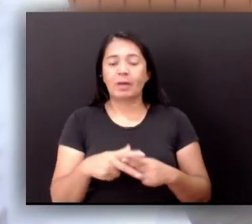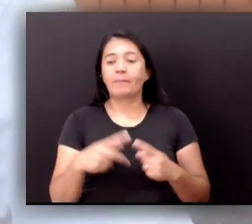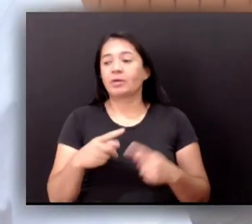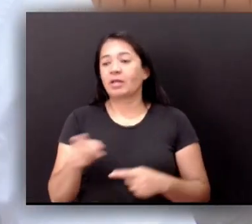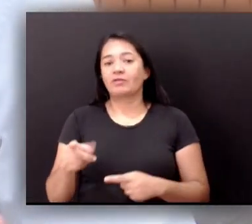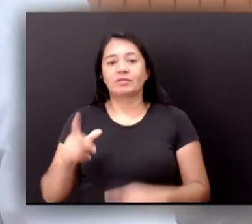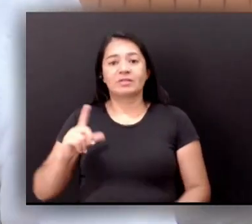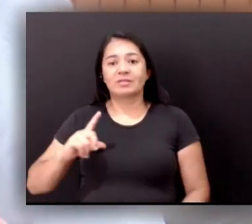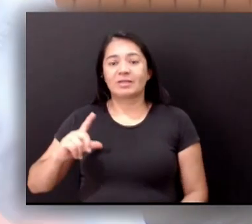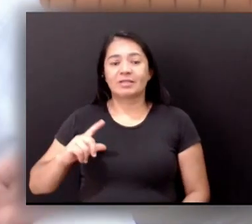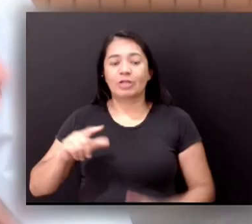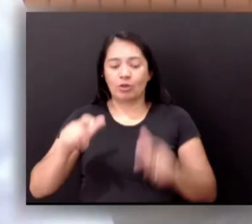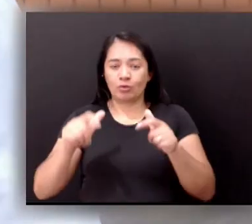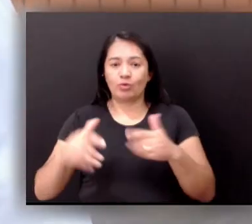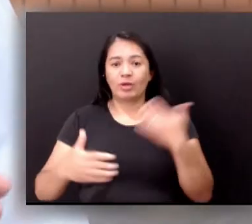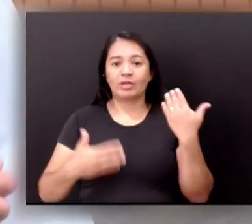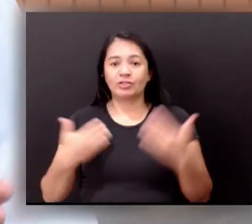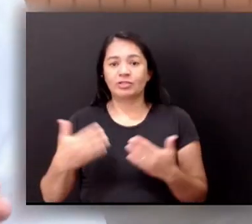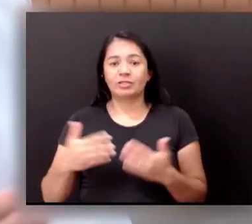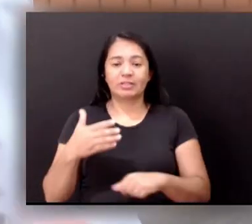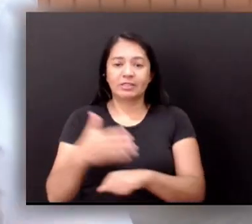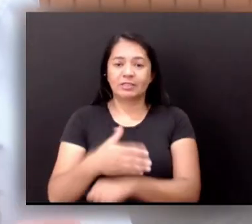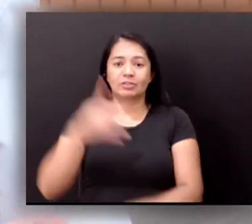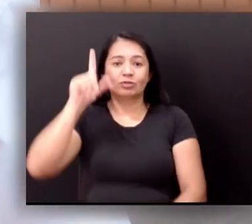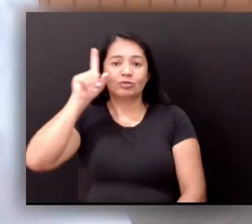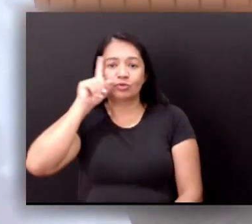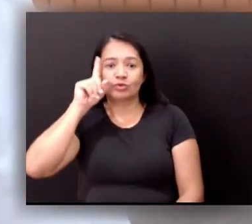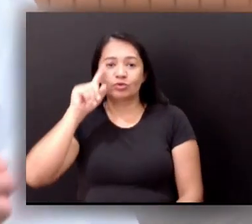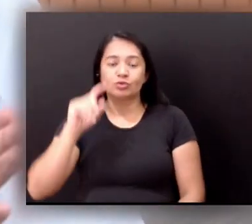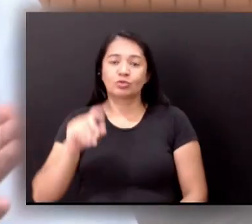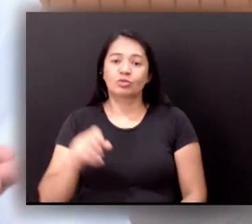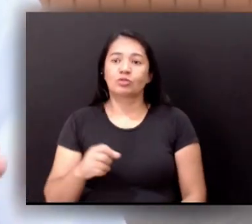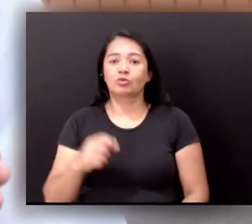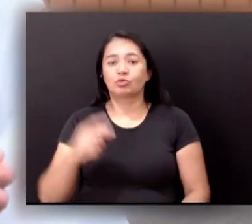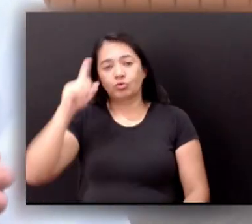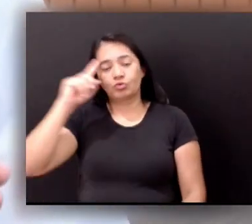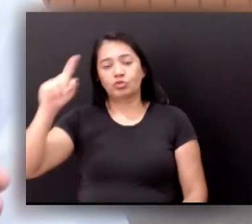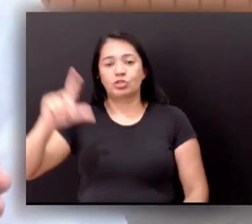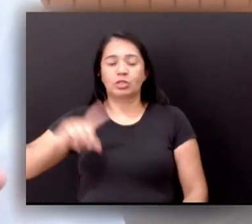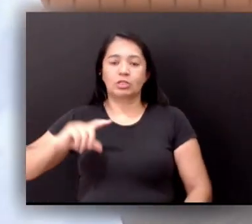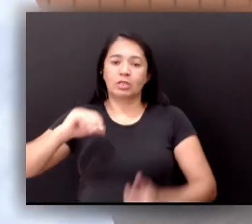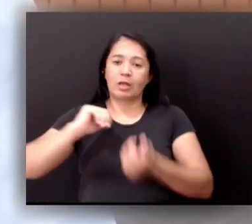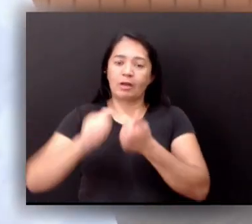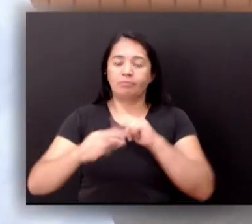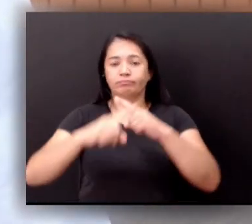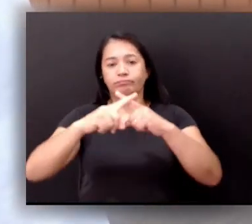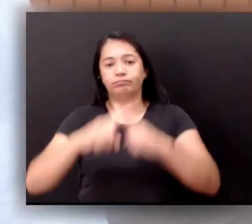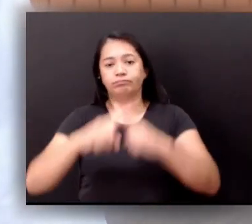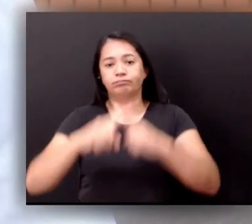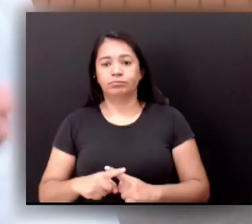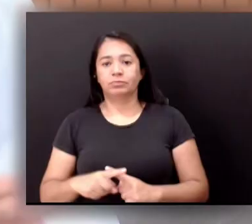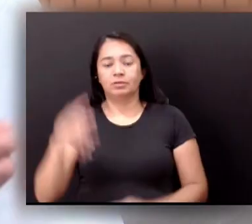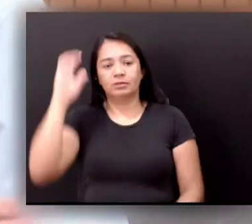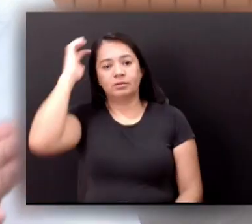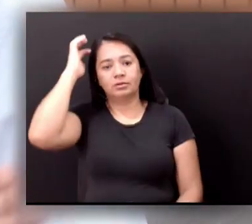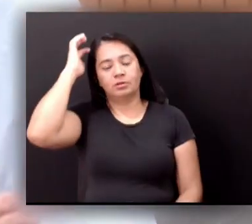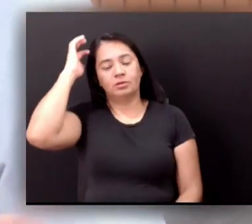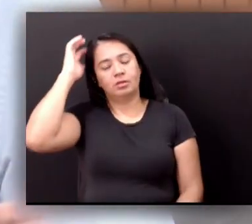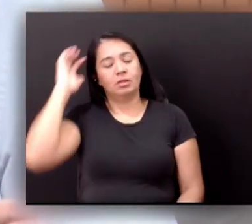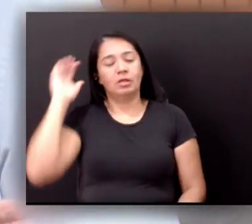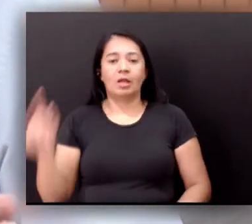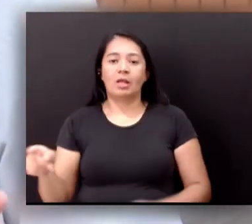cotidiano. E, evidentemente, em dias de jogos, você reserva aquele espaço do estádio para o